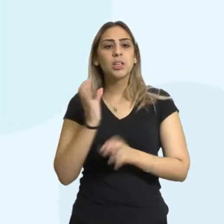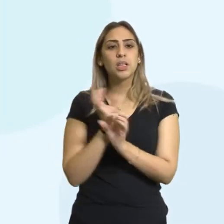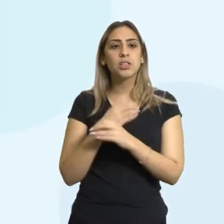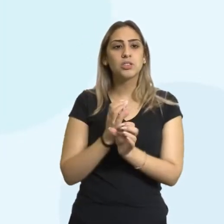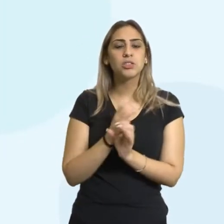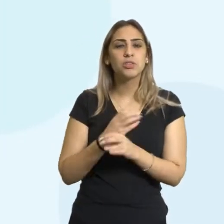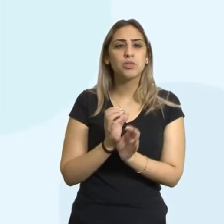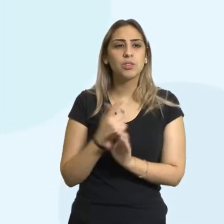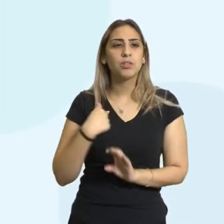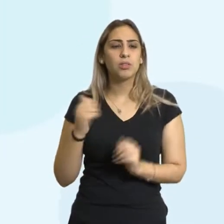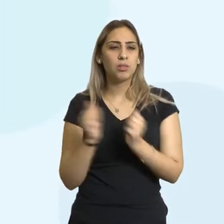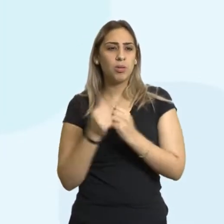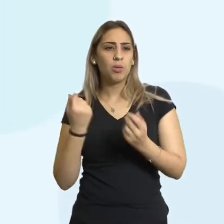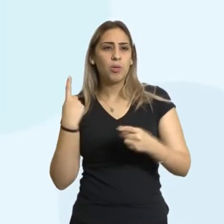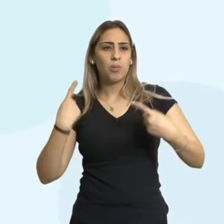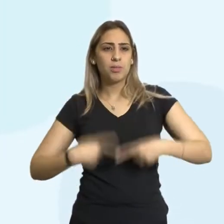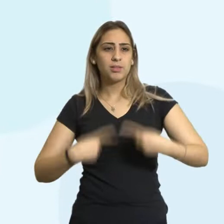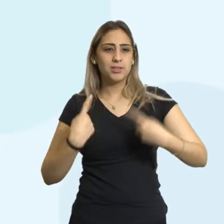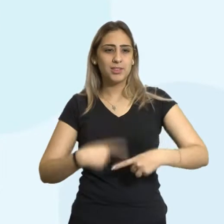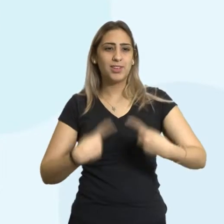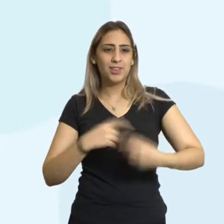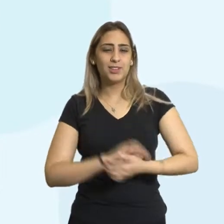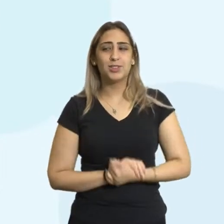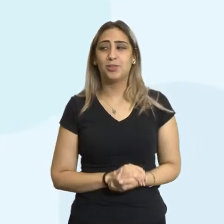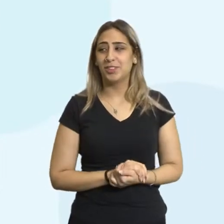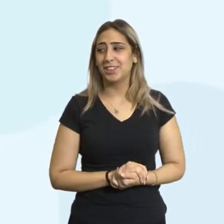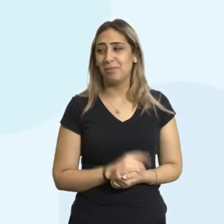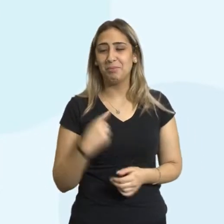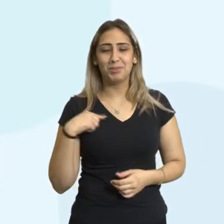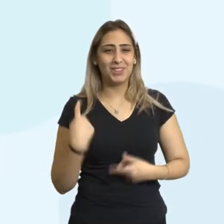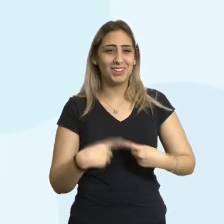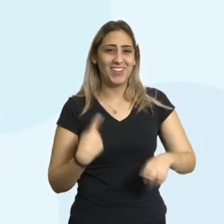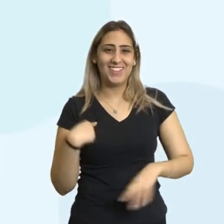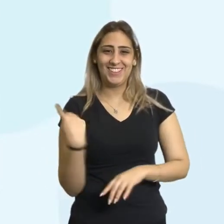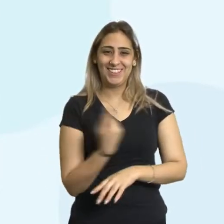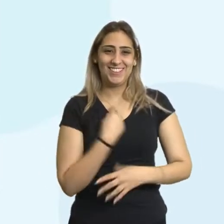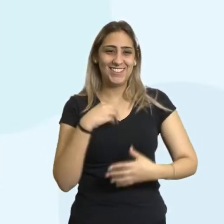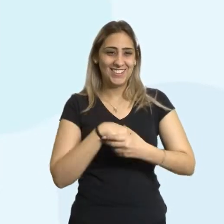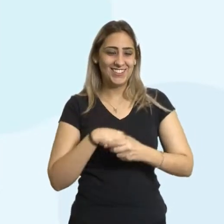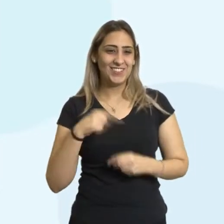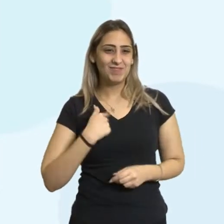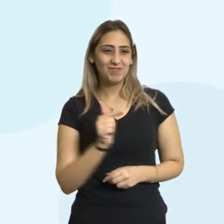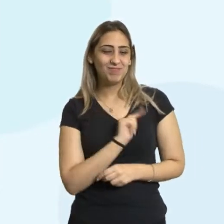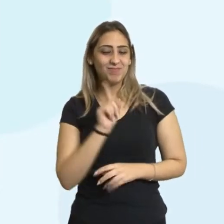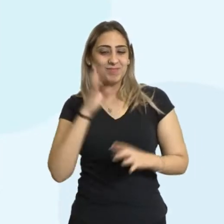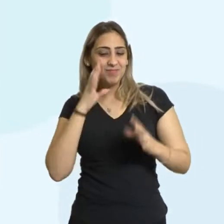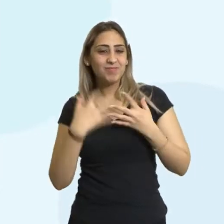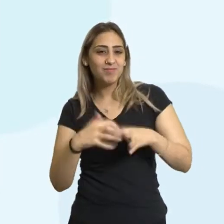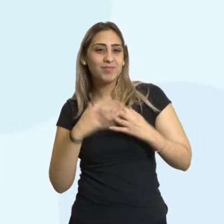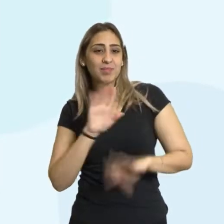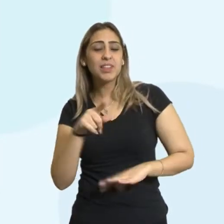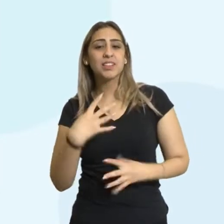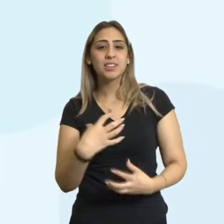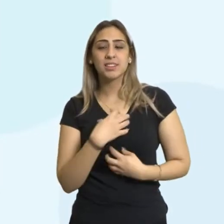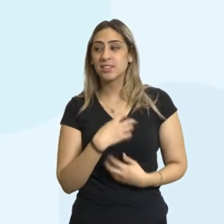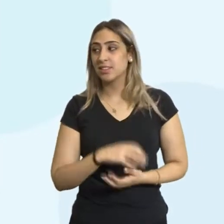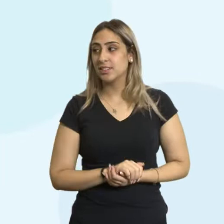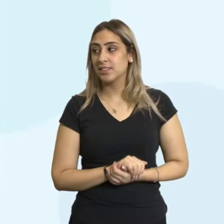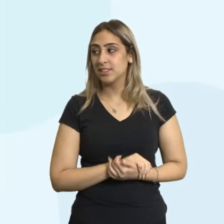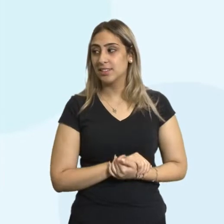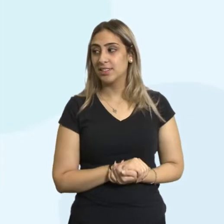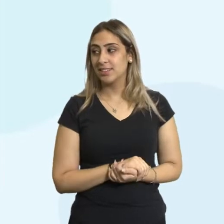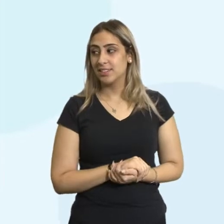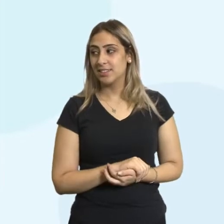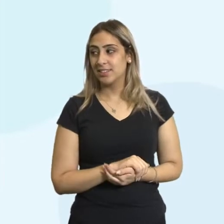mas preparado para competição hoje em dia né a gente quando a gente pensa na educação física a gente não pensa mais nesse sentido né a gente